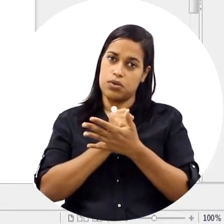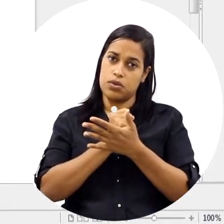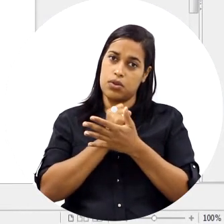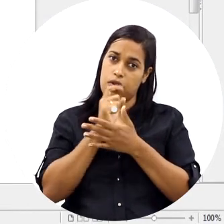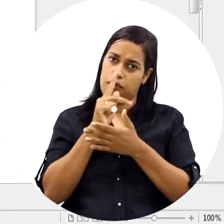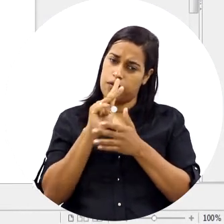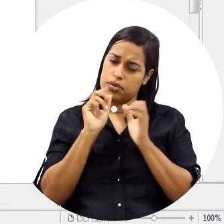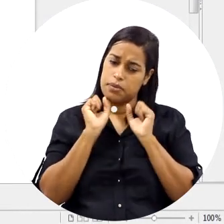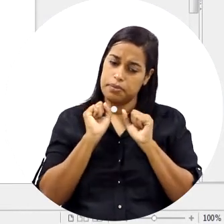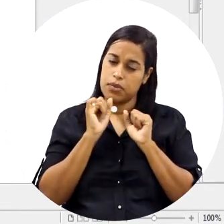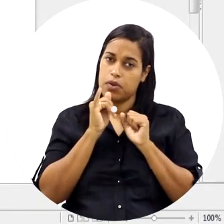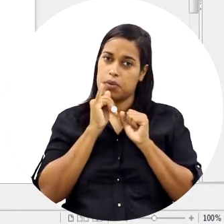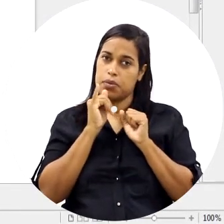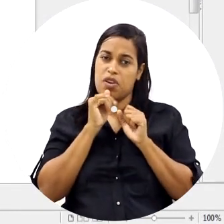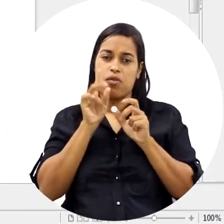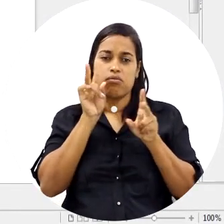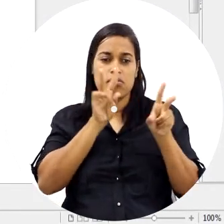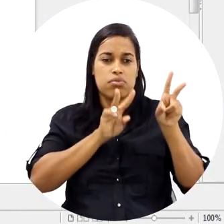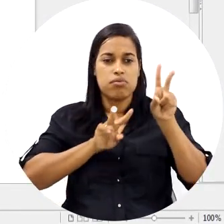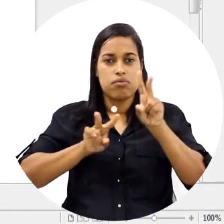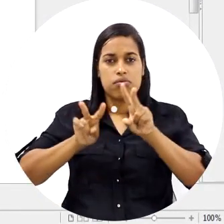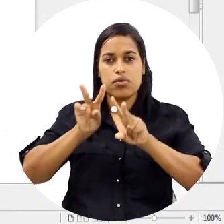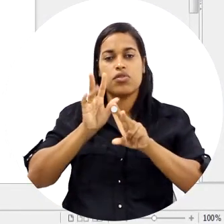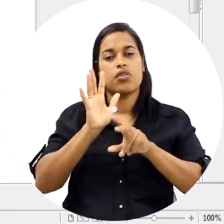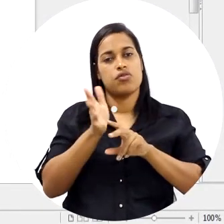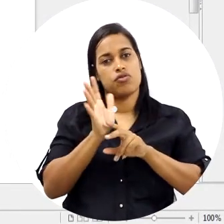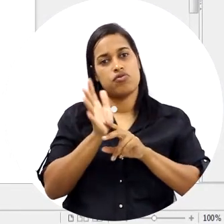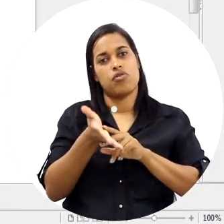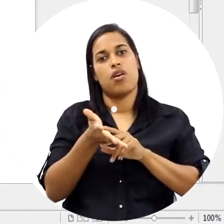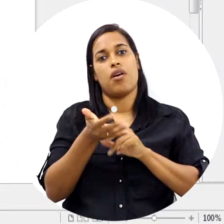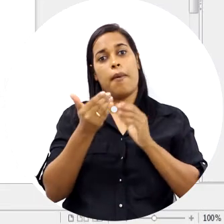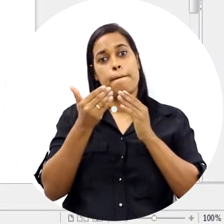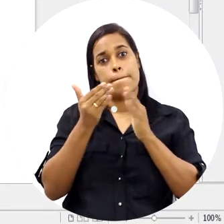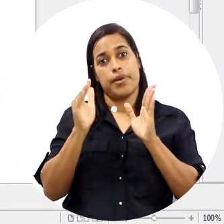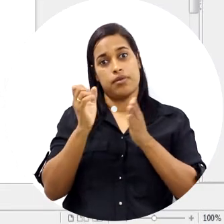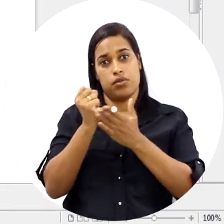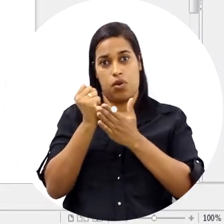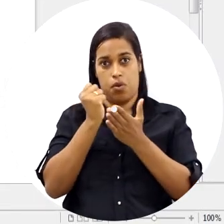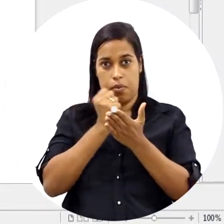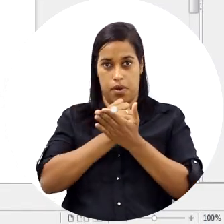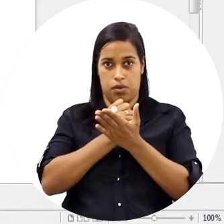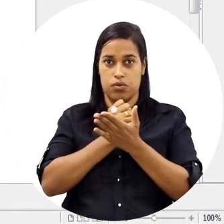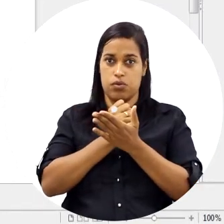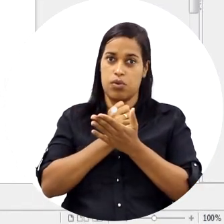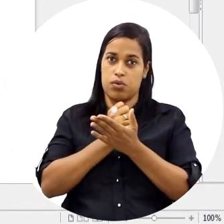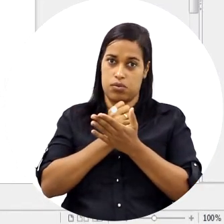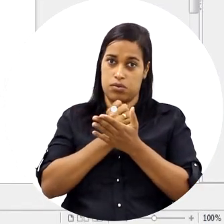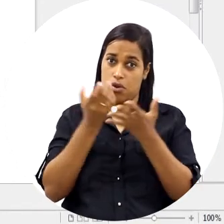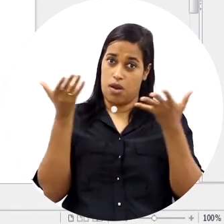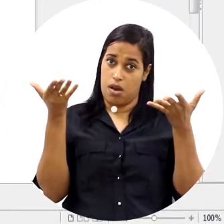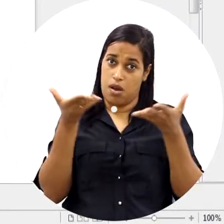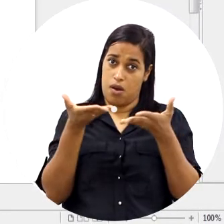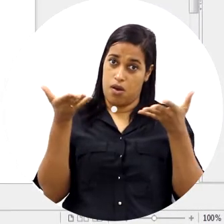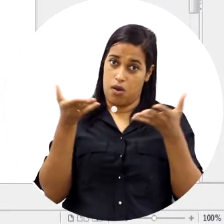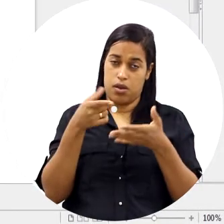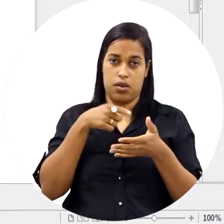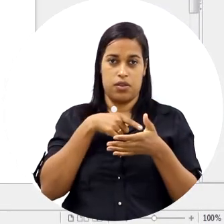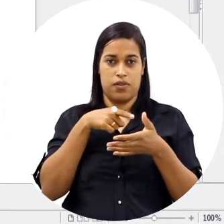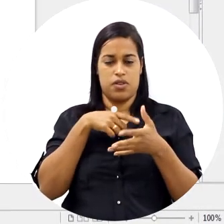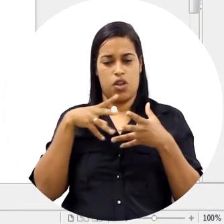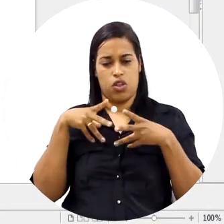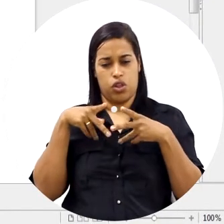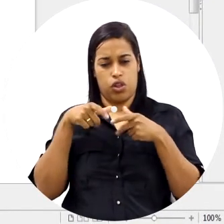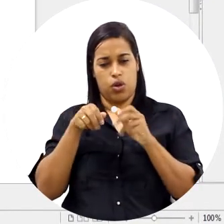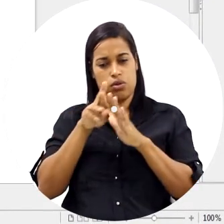você pode estar visualizando ele já completo. Então vamos abrir o documento que foi gerado agora, que ele vai ter todos